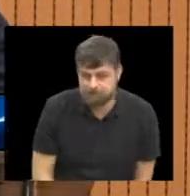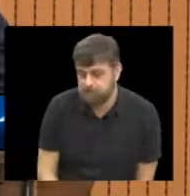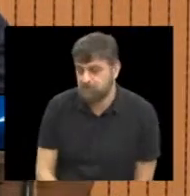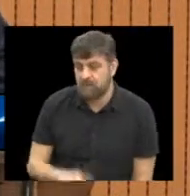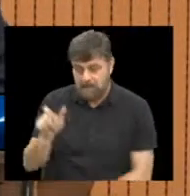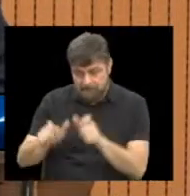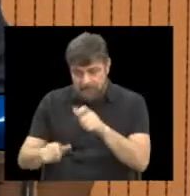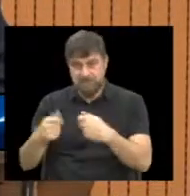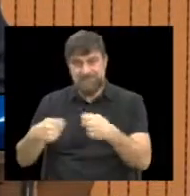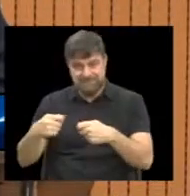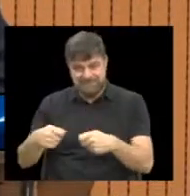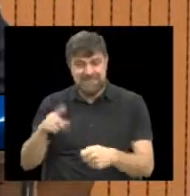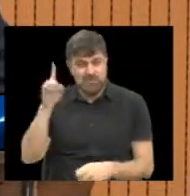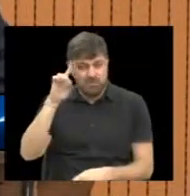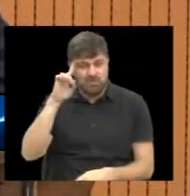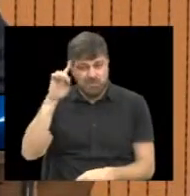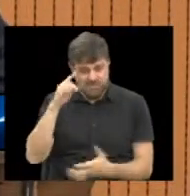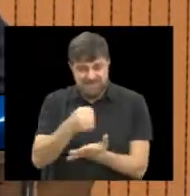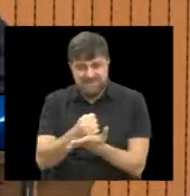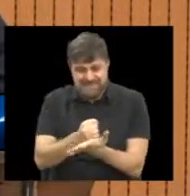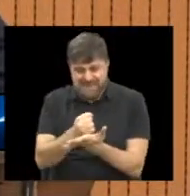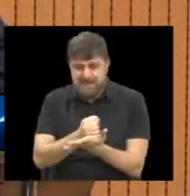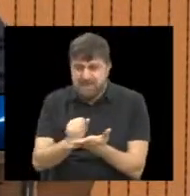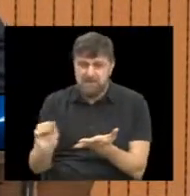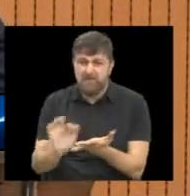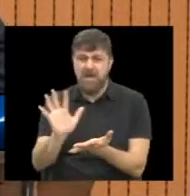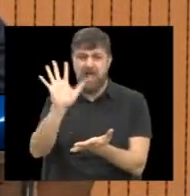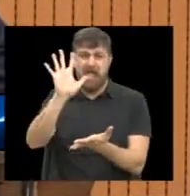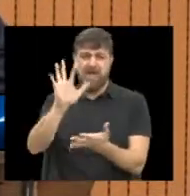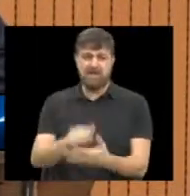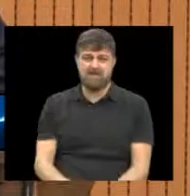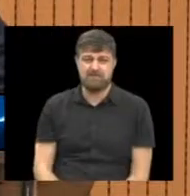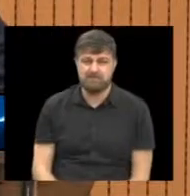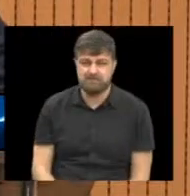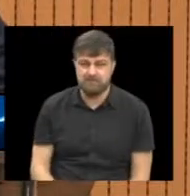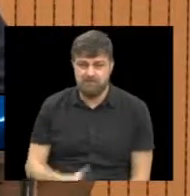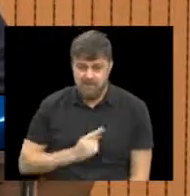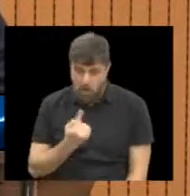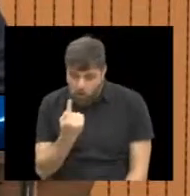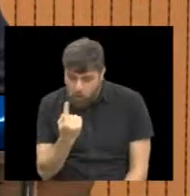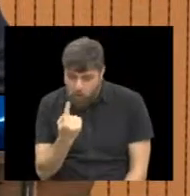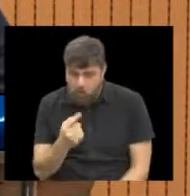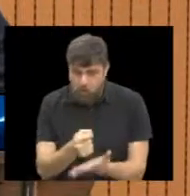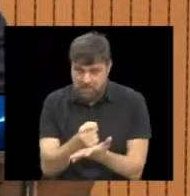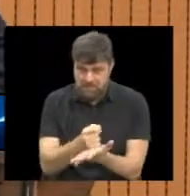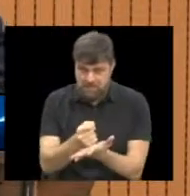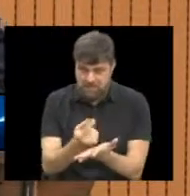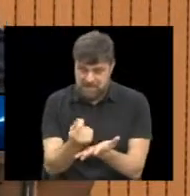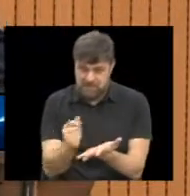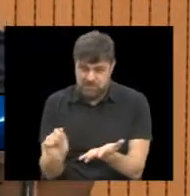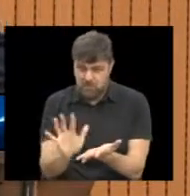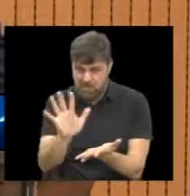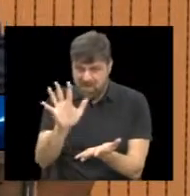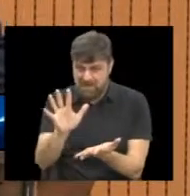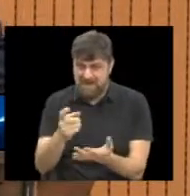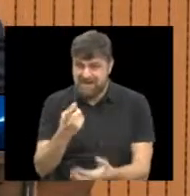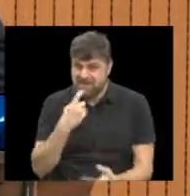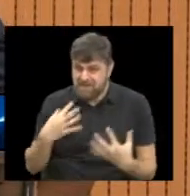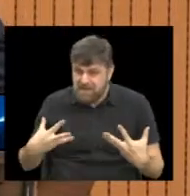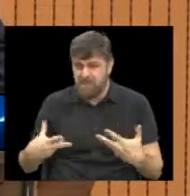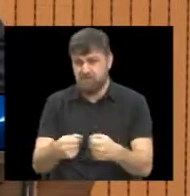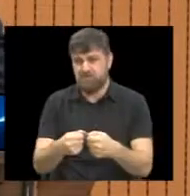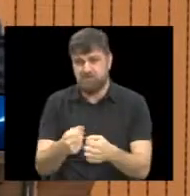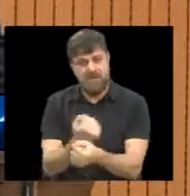necessitam diariamente desses medicamentos. Apenas uma farmácia de alto custo para toda Campinas